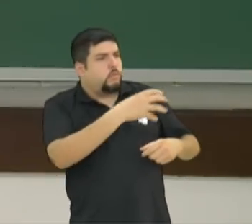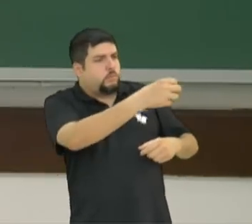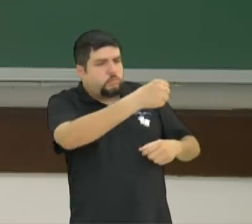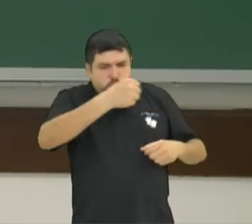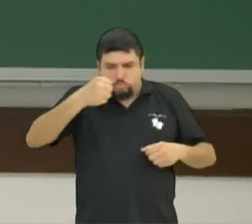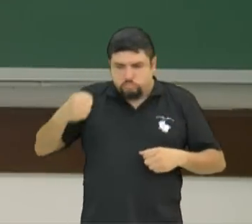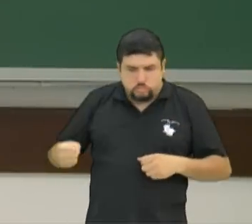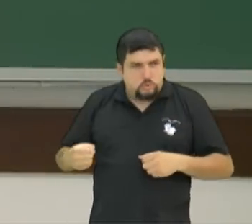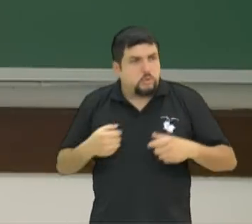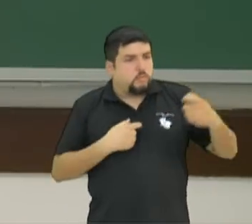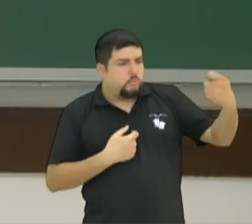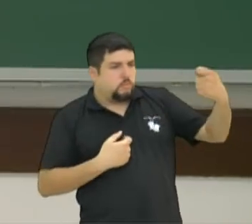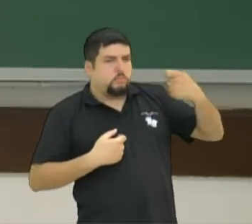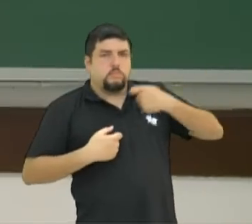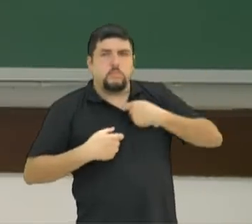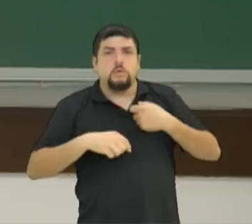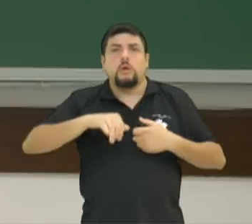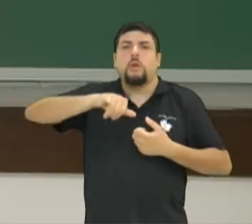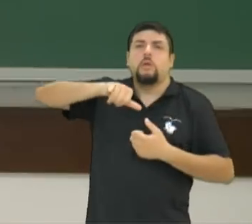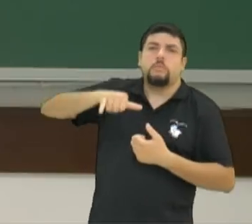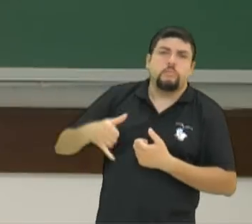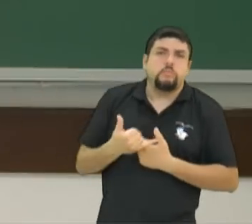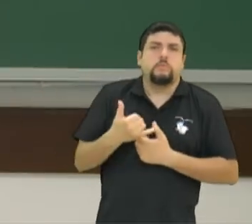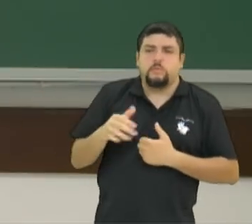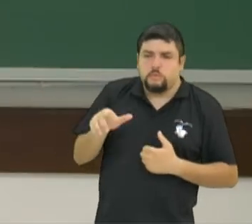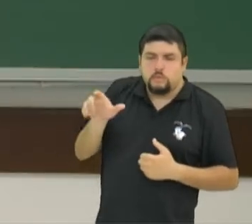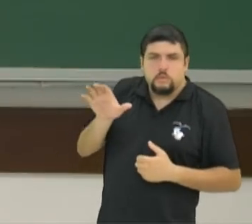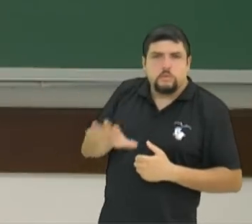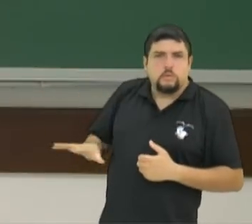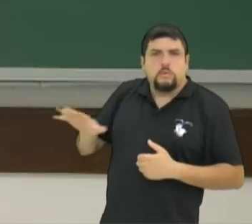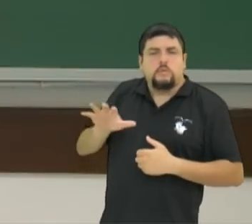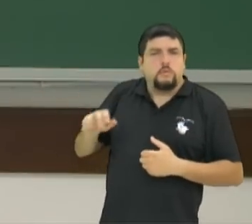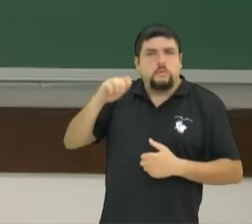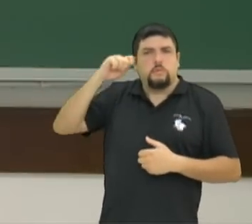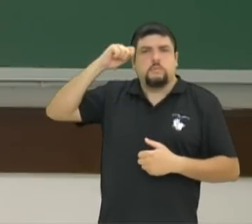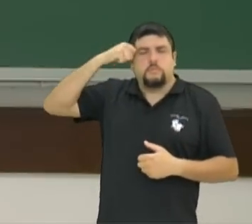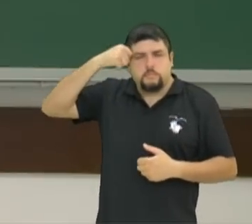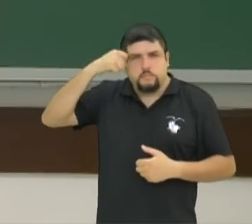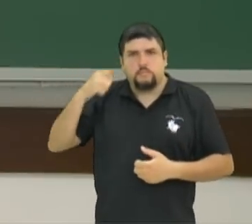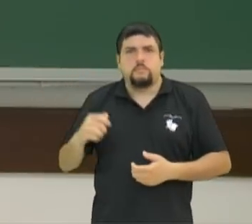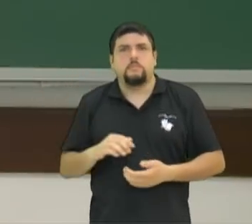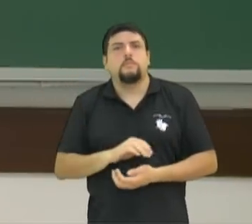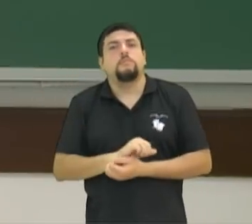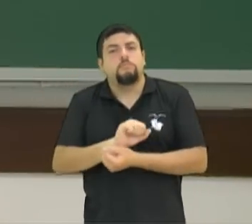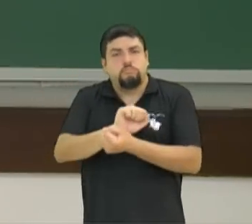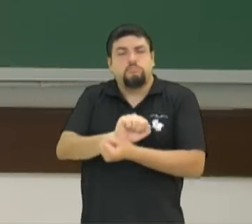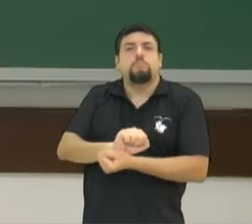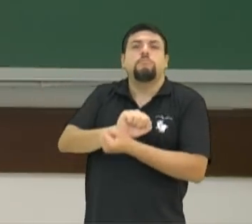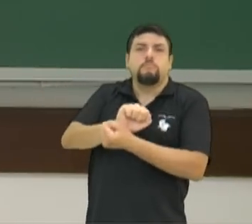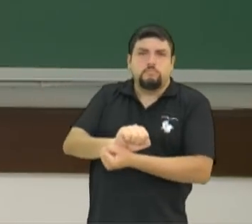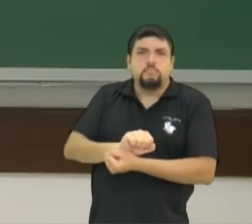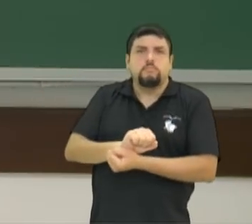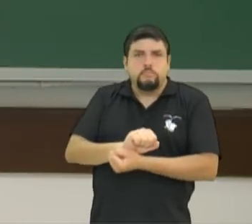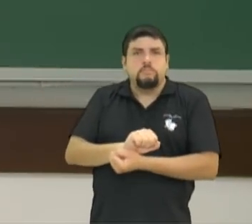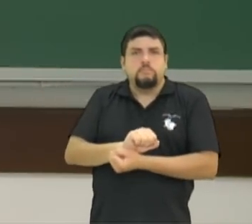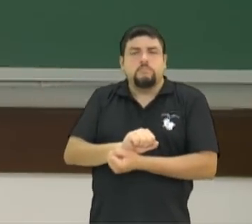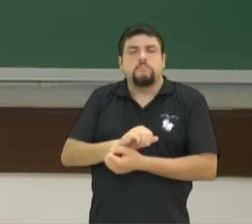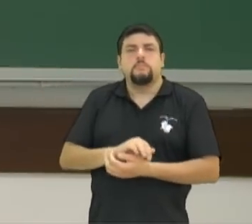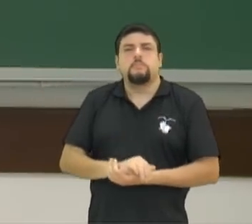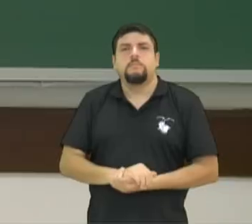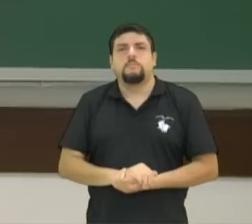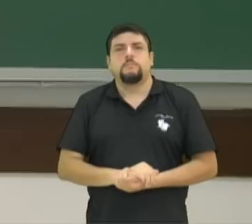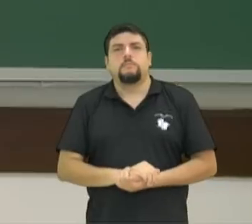ter uma rentabilidade com esses negros escravizados, alugando a mão de obra desses negros para